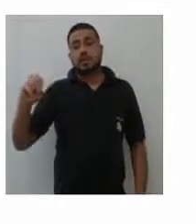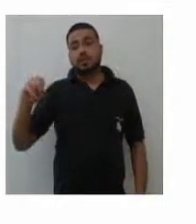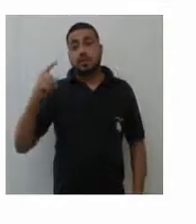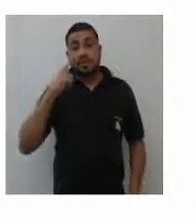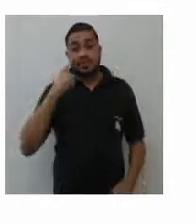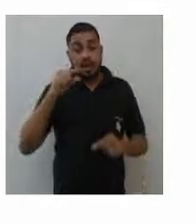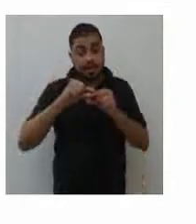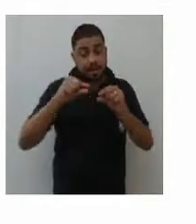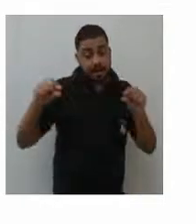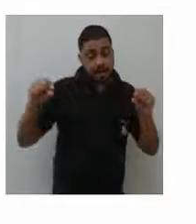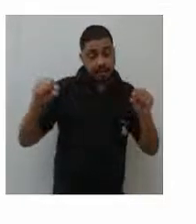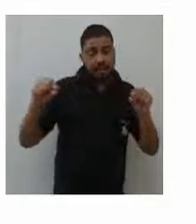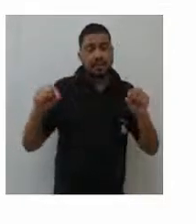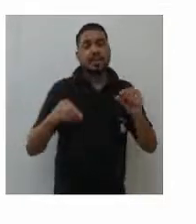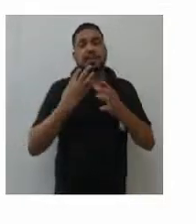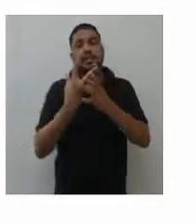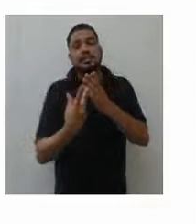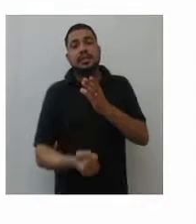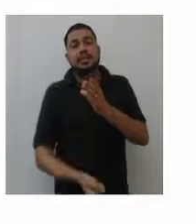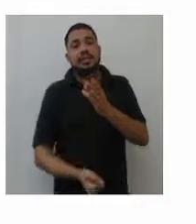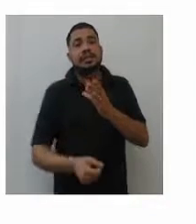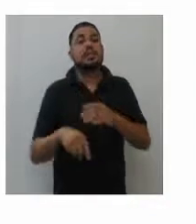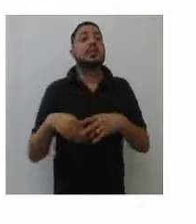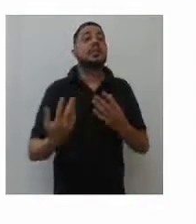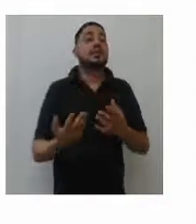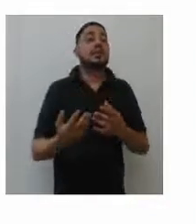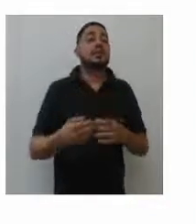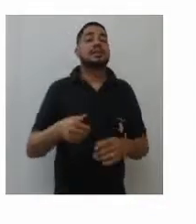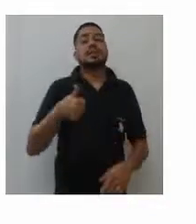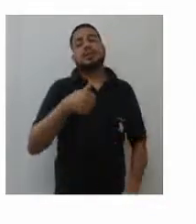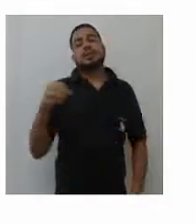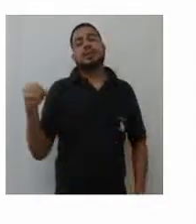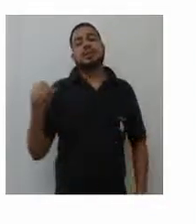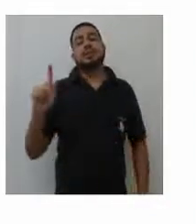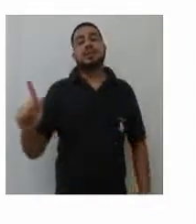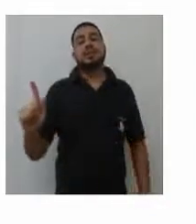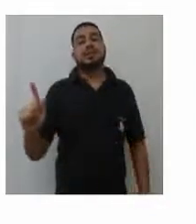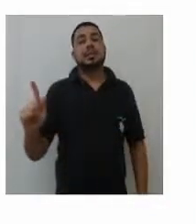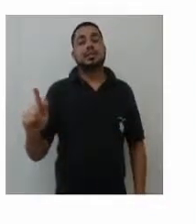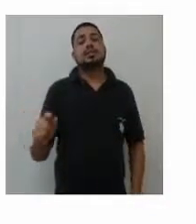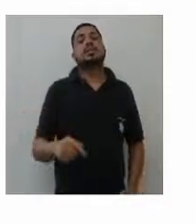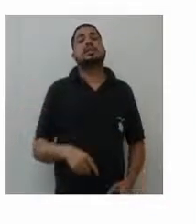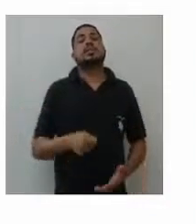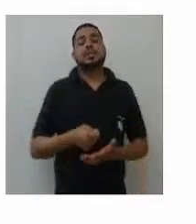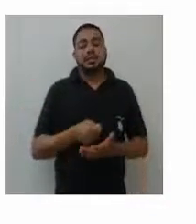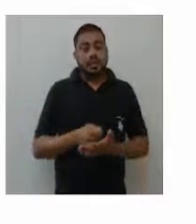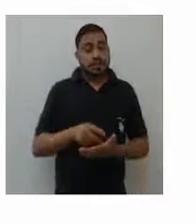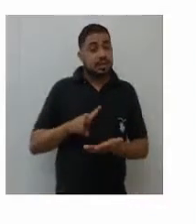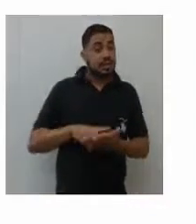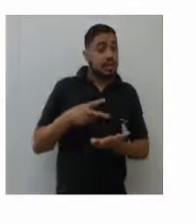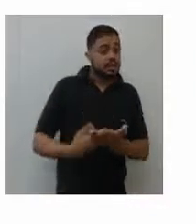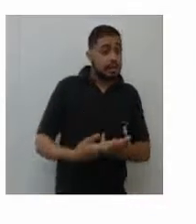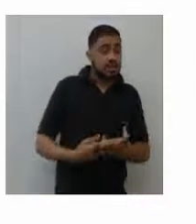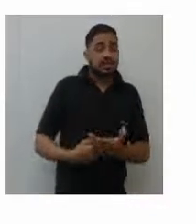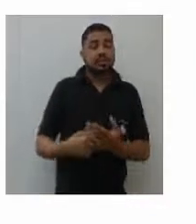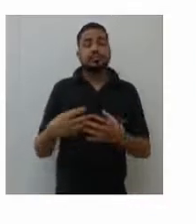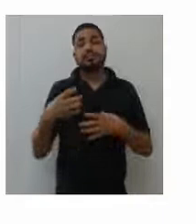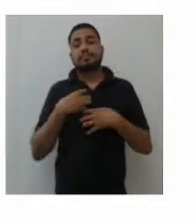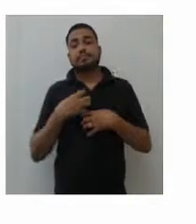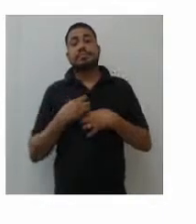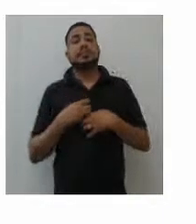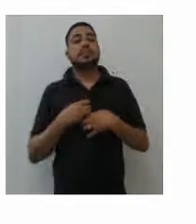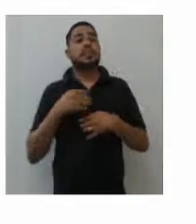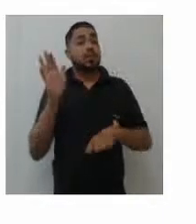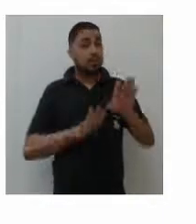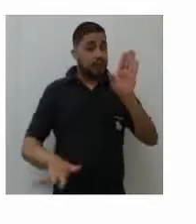a barra, dissolvidos em 100 gramas. Deve ser interpretada da seguinte maneira. Então, pessoal,